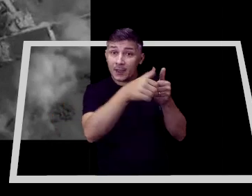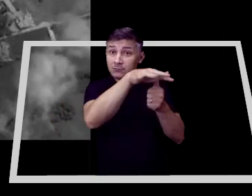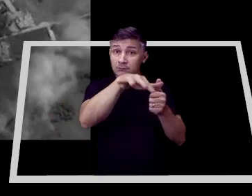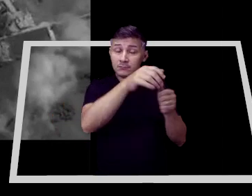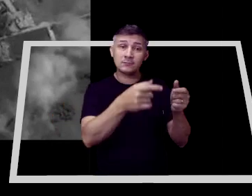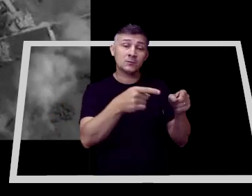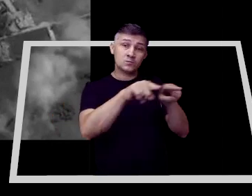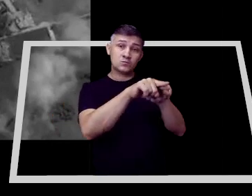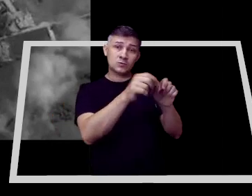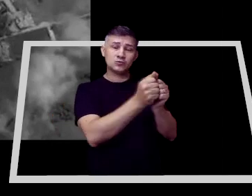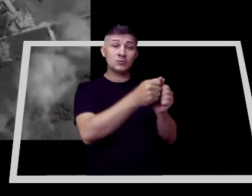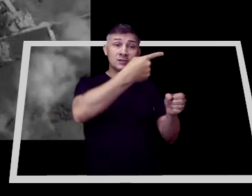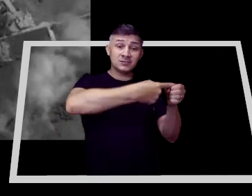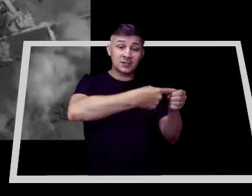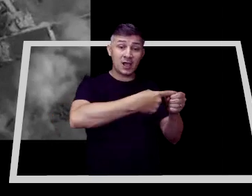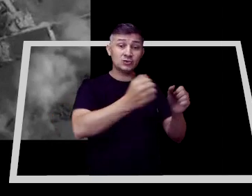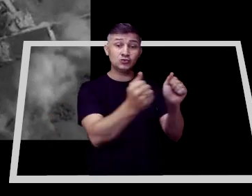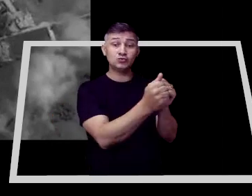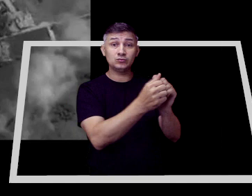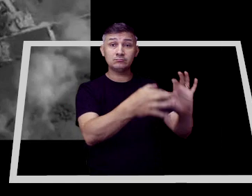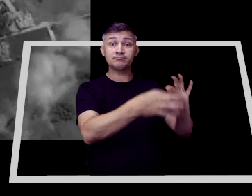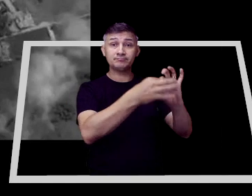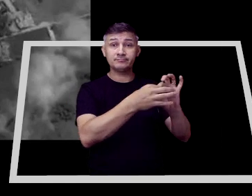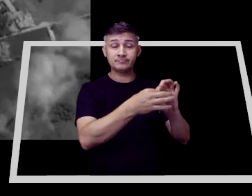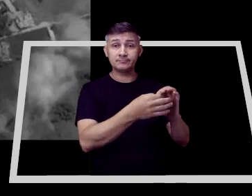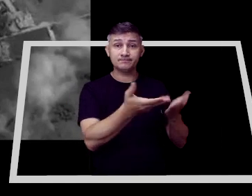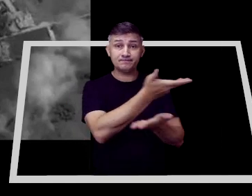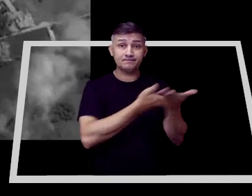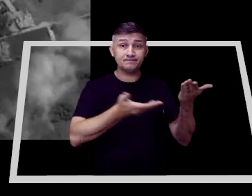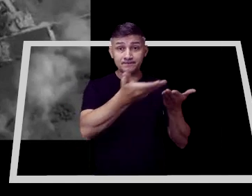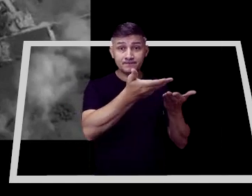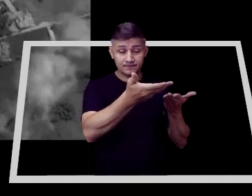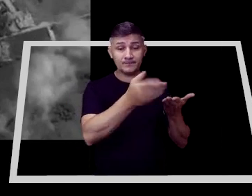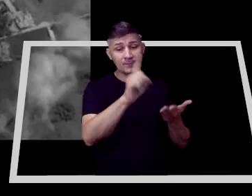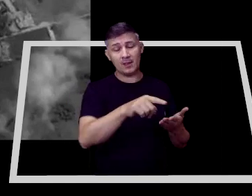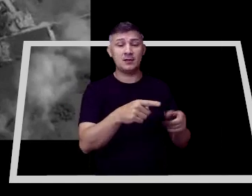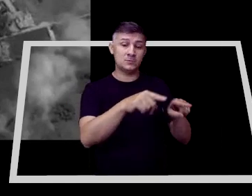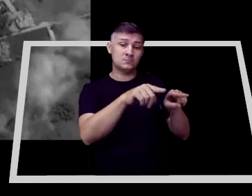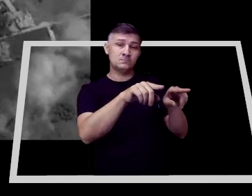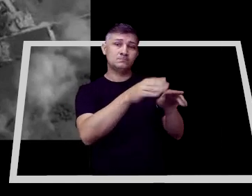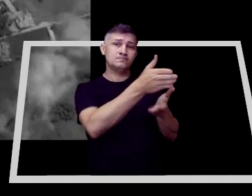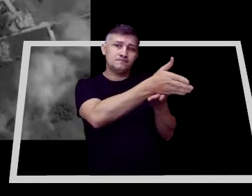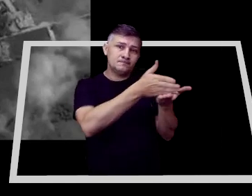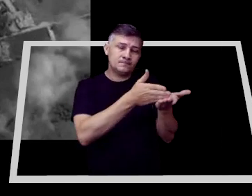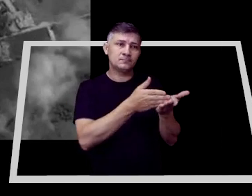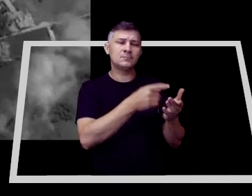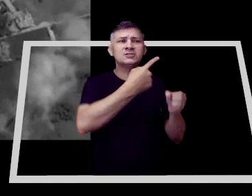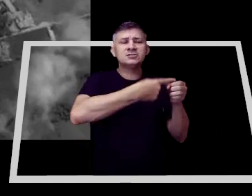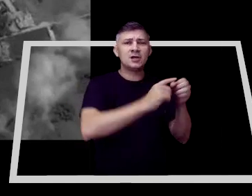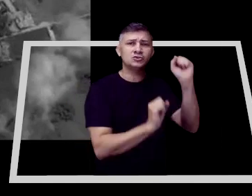duas, na realidade, uma cidade conurbada uma em relação à outra, uma